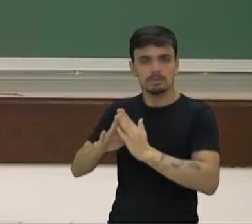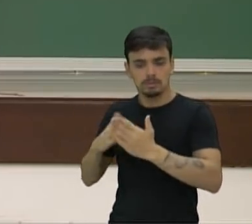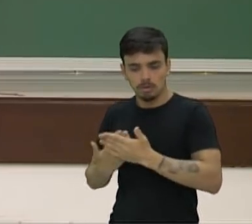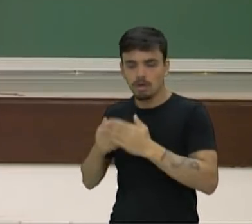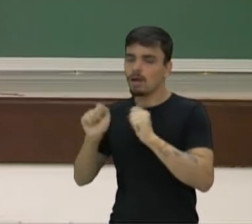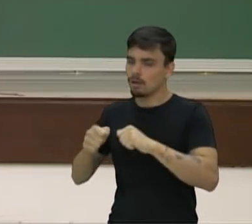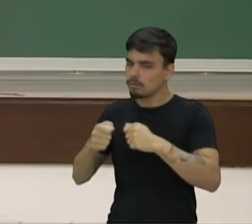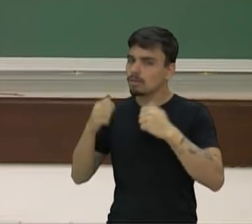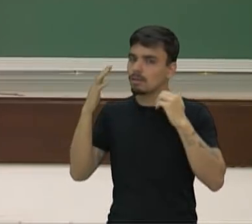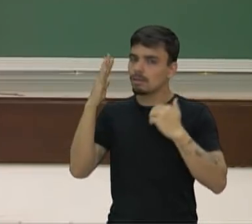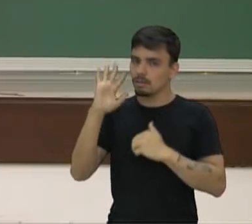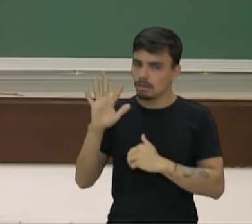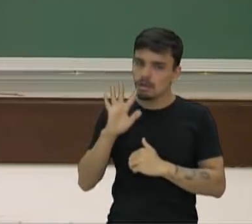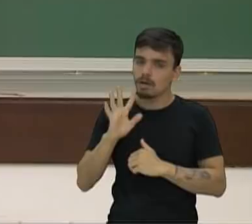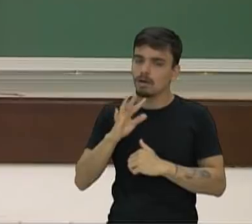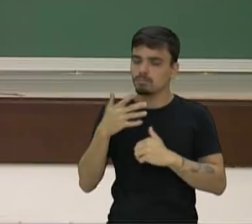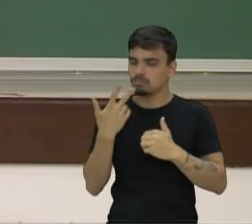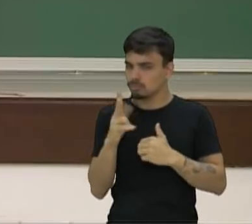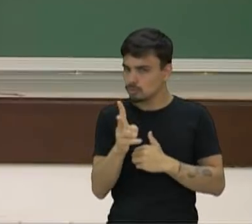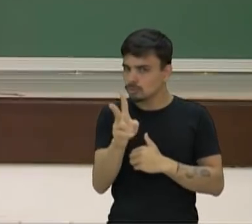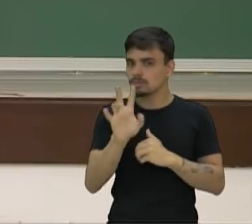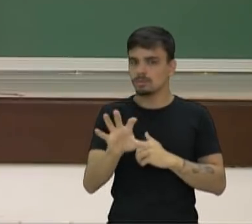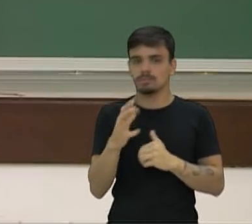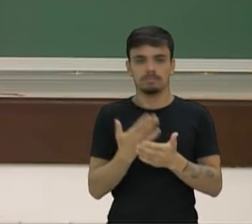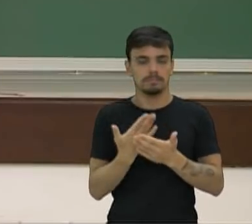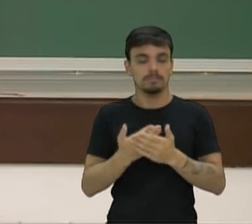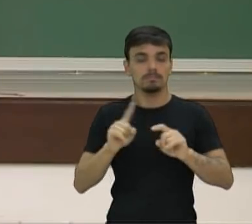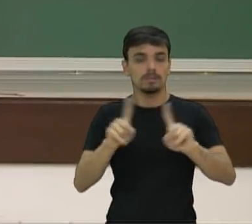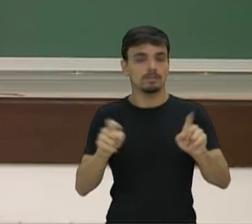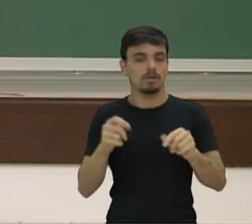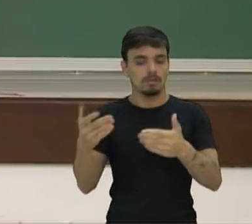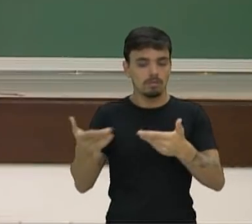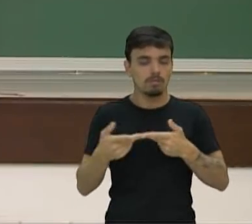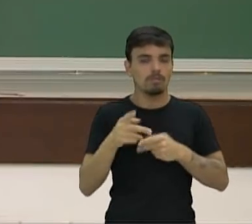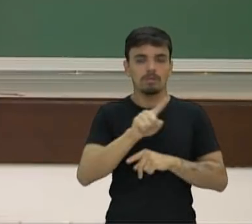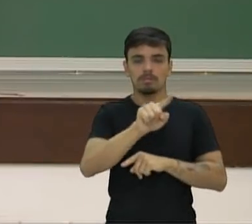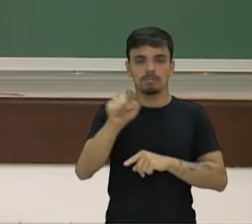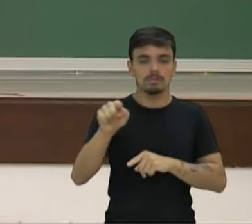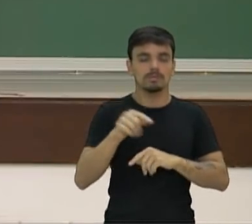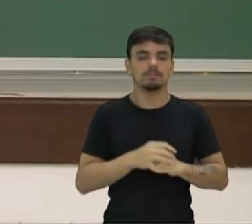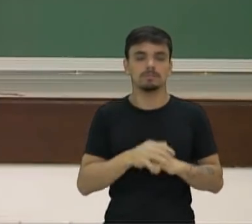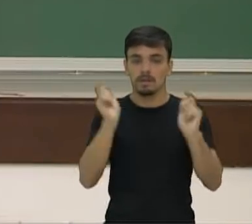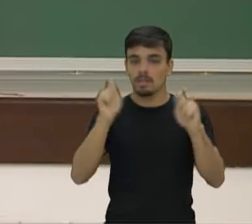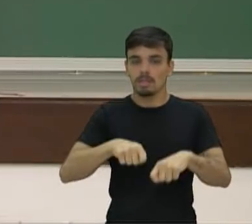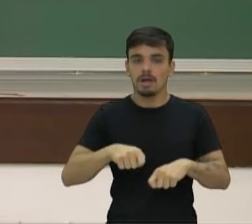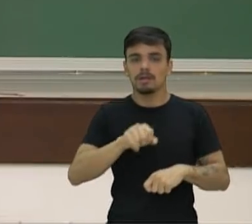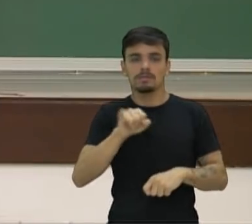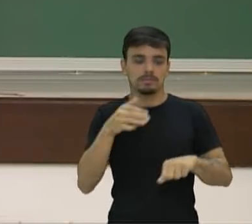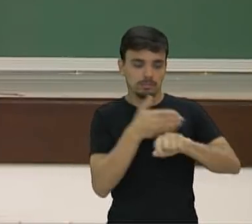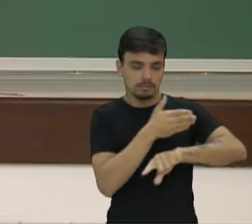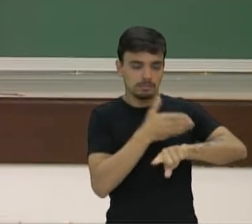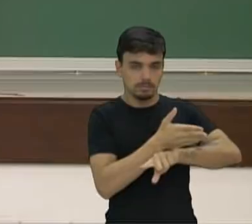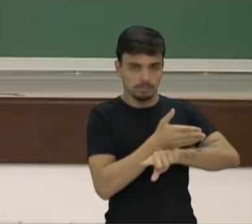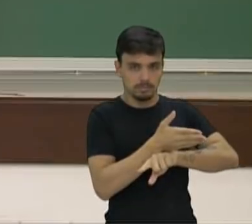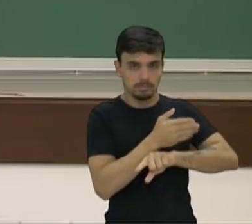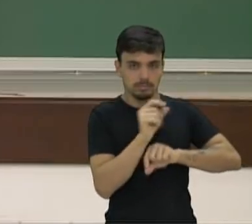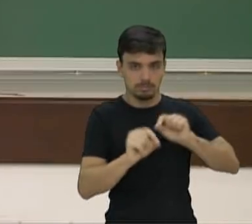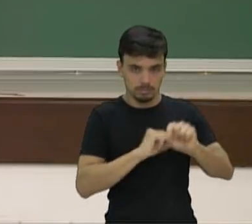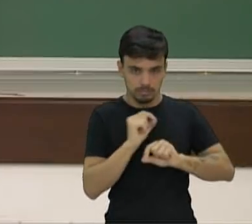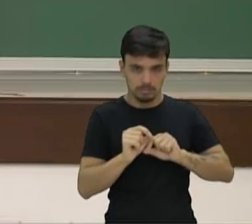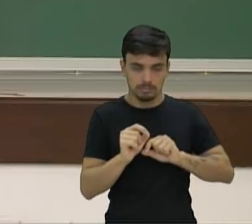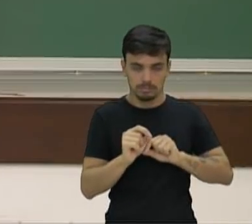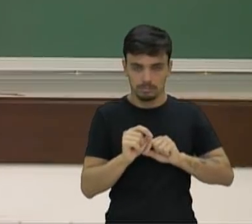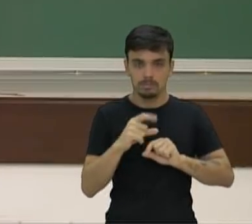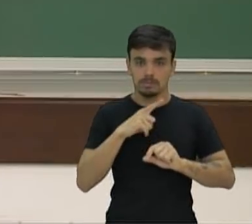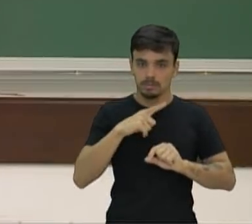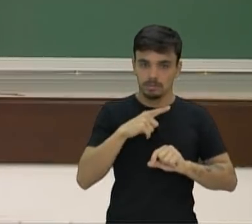estudando, parabéns, continuem assim. Mas vou deixar aqui um convite para vocês. Quem pode, quem tem acesso, quem,